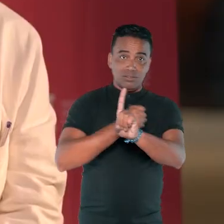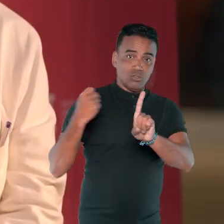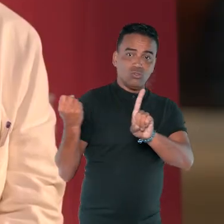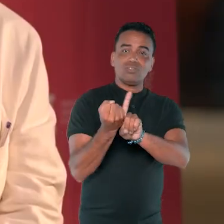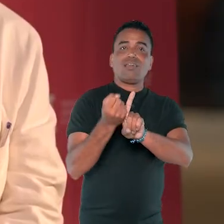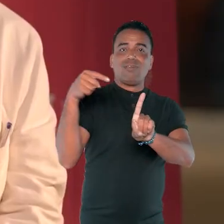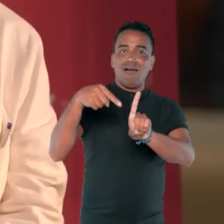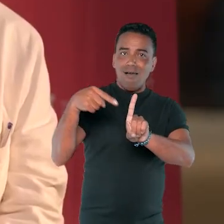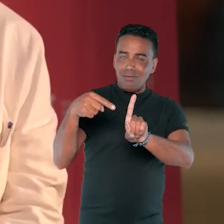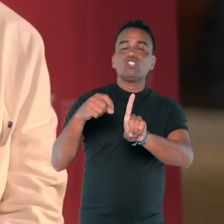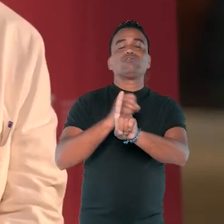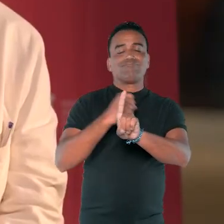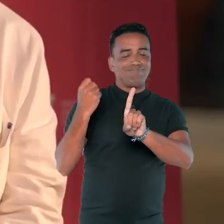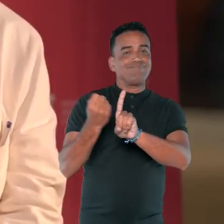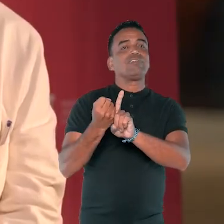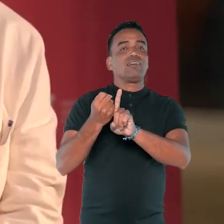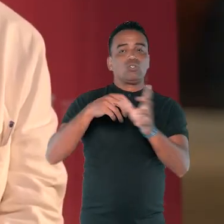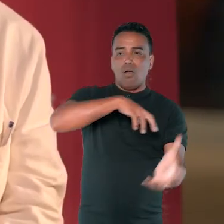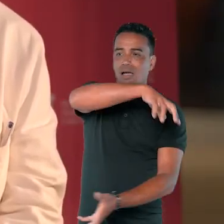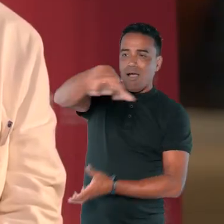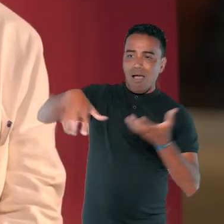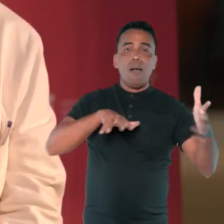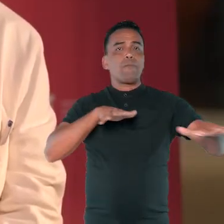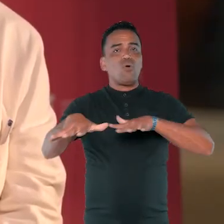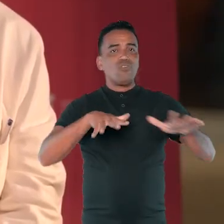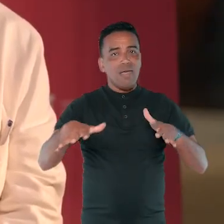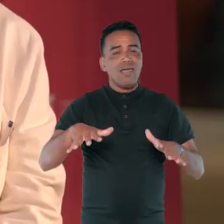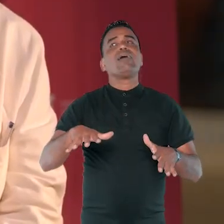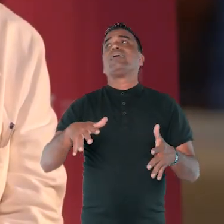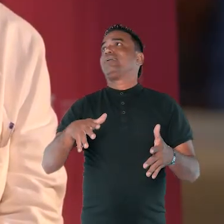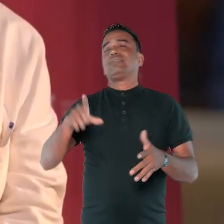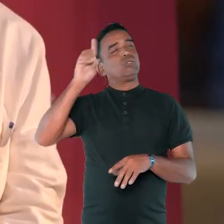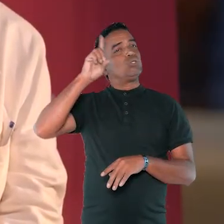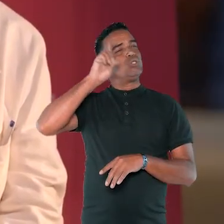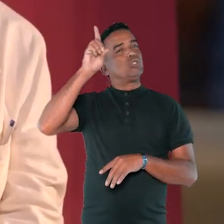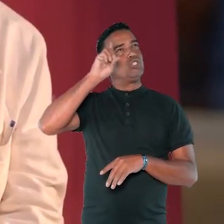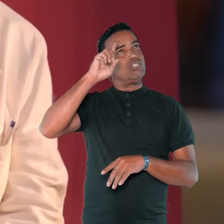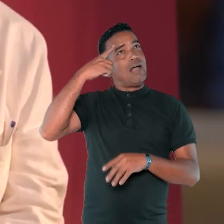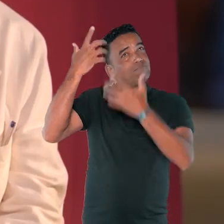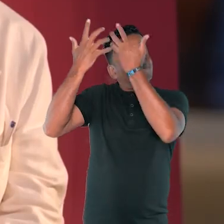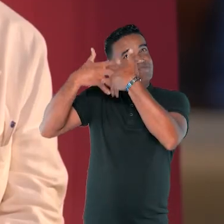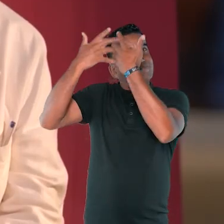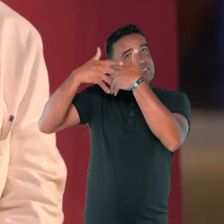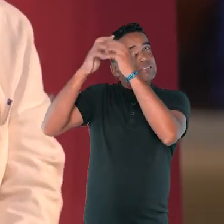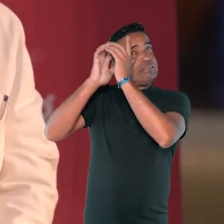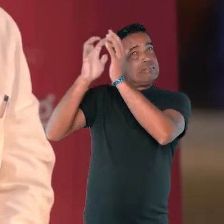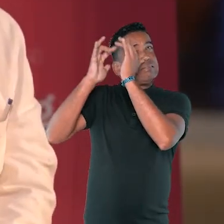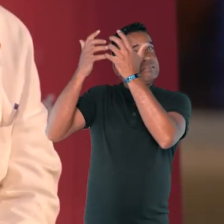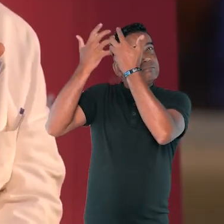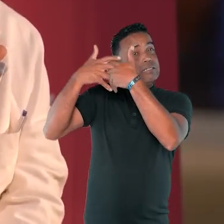que, no seu movimento, na sua dinâmica cotidiana, ela que vai